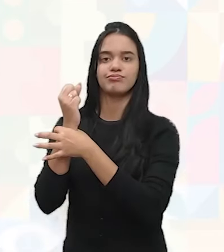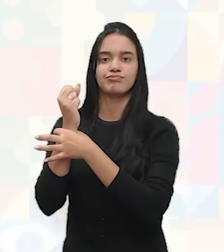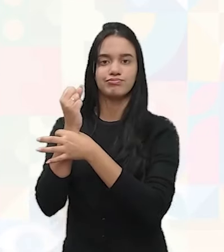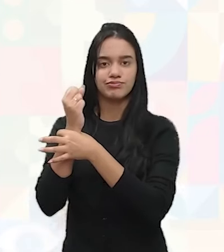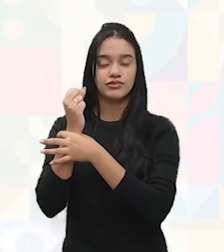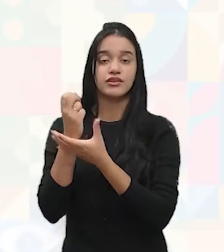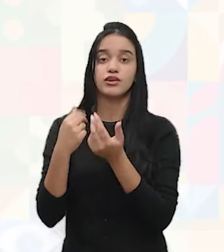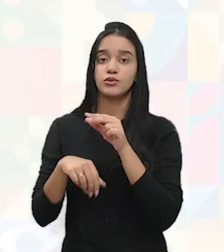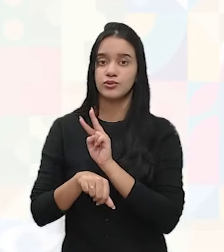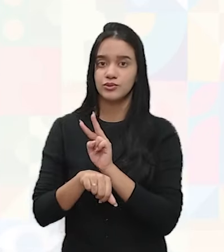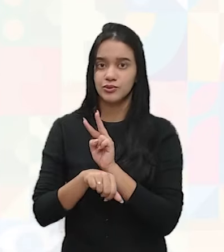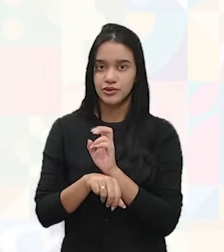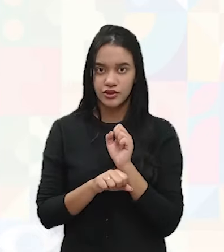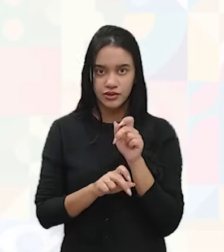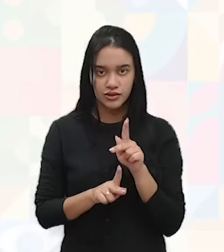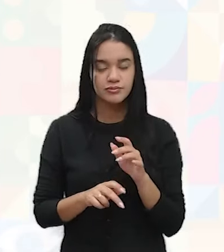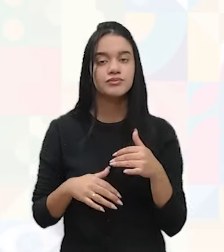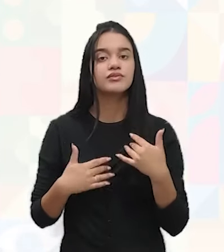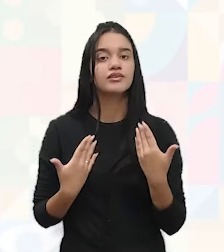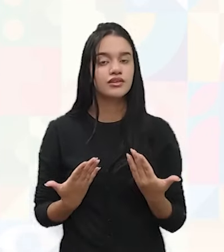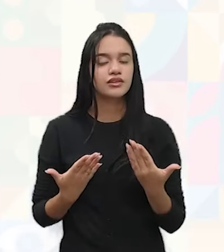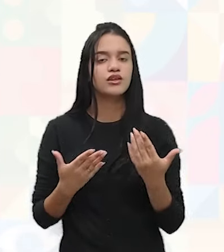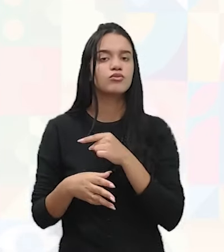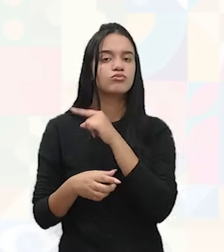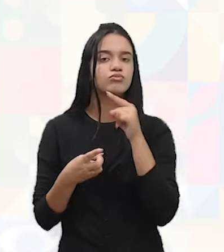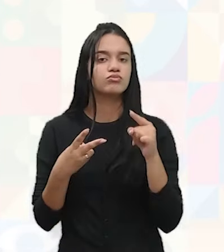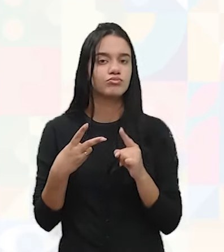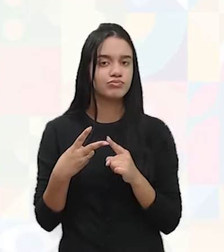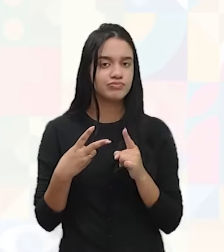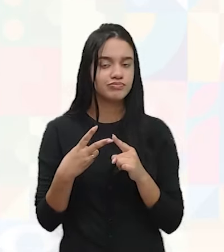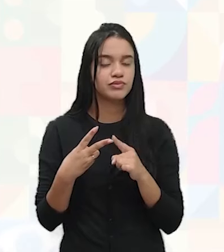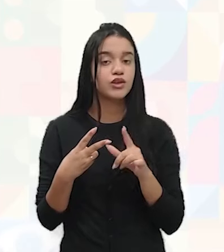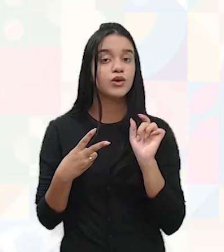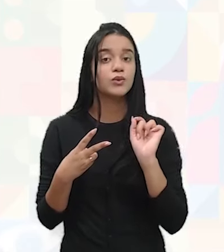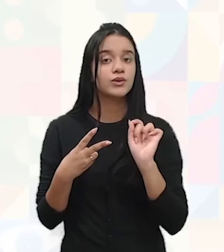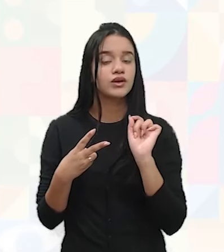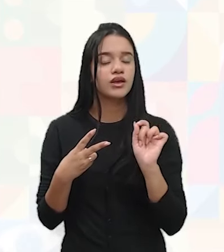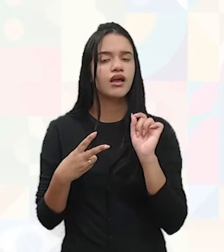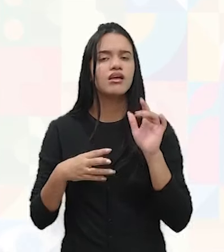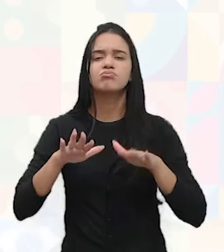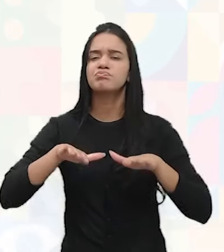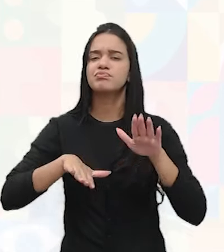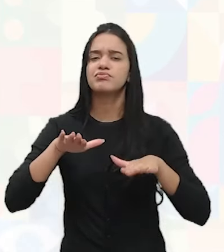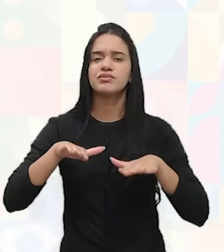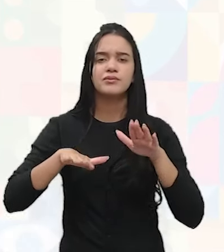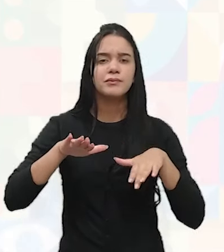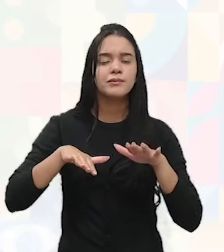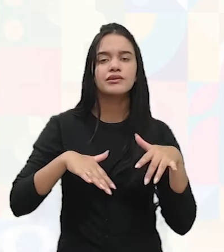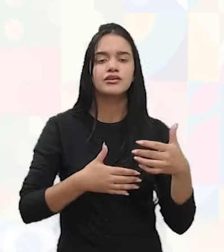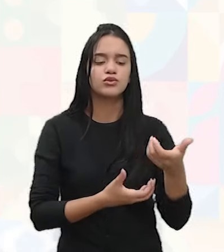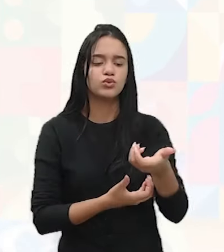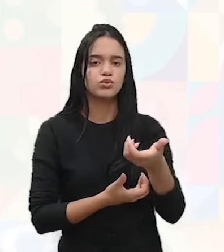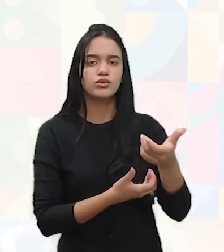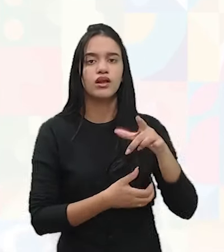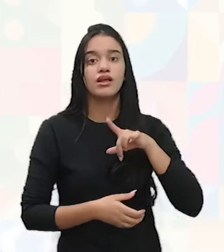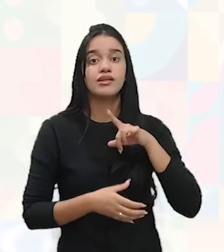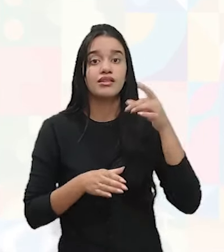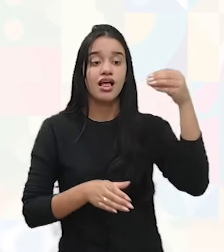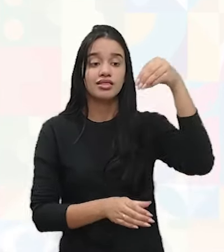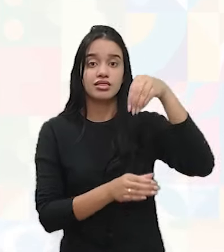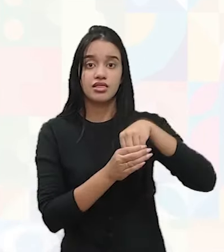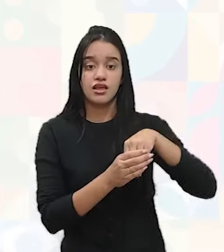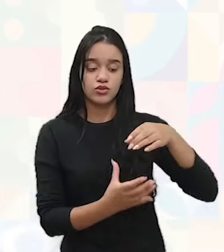preservada Tá bom então um outro ponto a ser observado é que independente do agente extintor que contenha dentro do